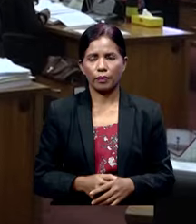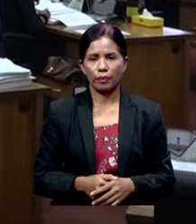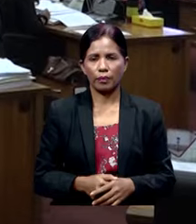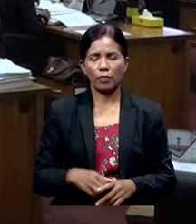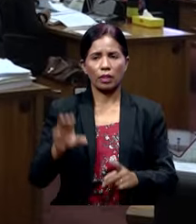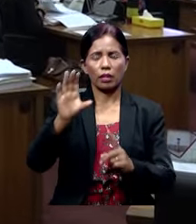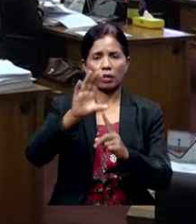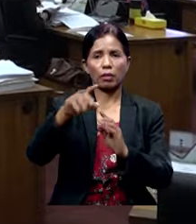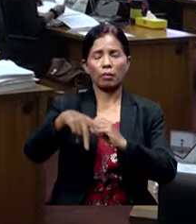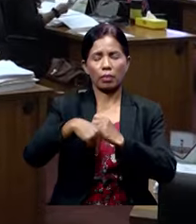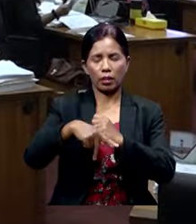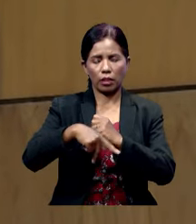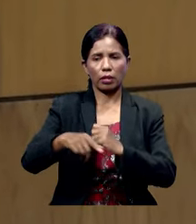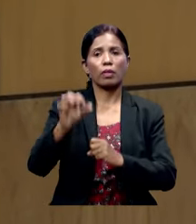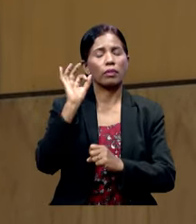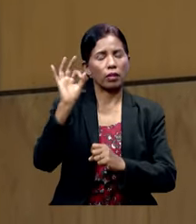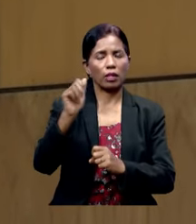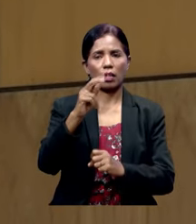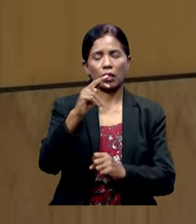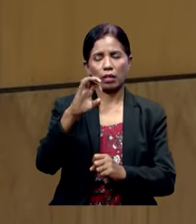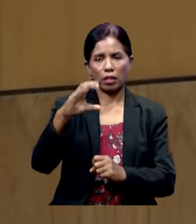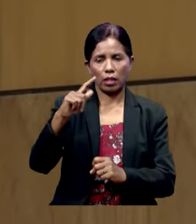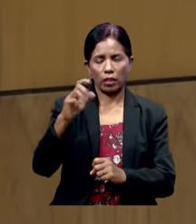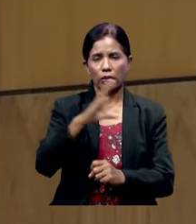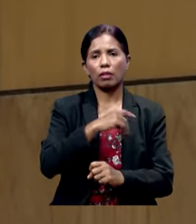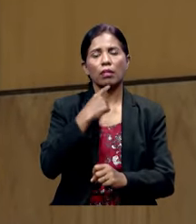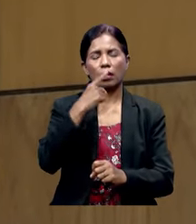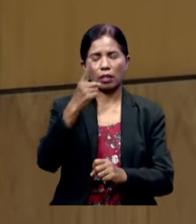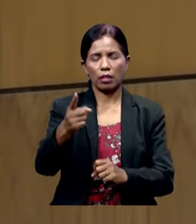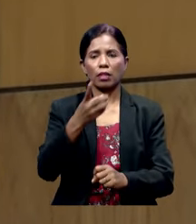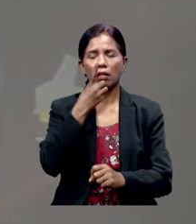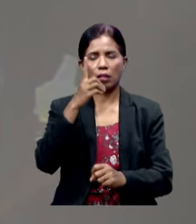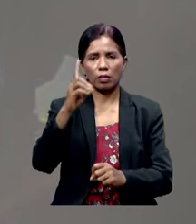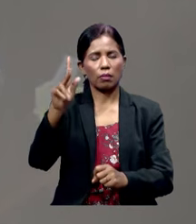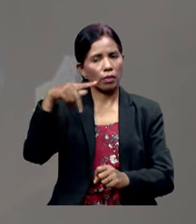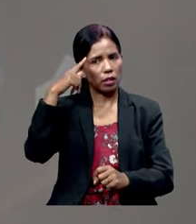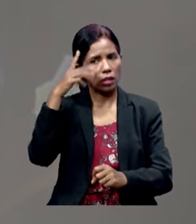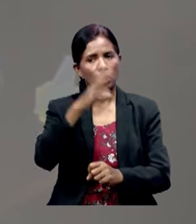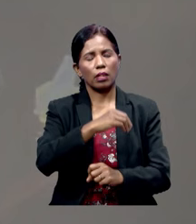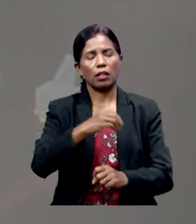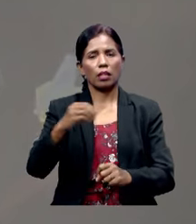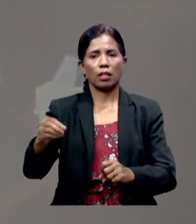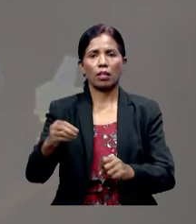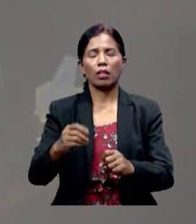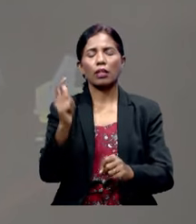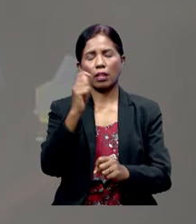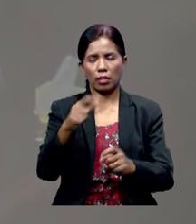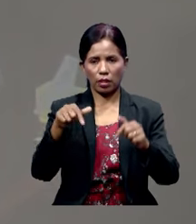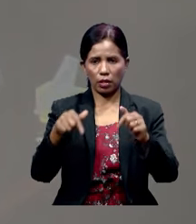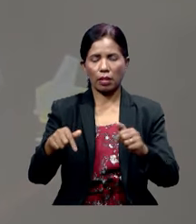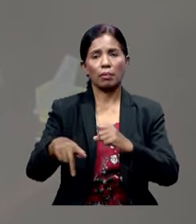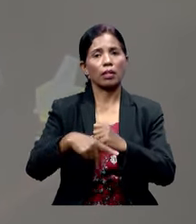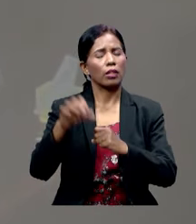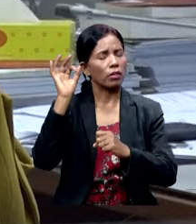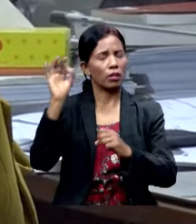Sefi Bancada Fratelin Aniceto Guterres satu lamentasang ne lihusi deklarasang politika Bancada Fratelin nian iya sesang plenaria tersane Fratelin lamenta